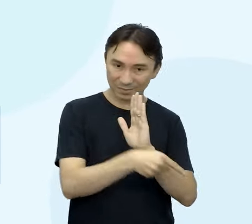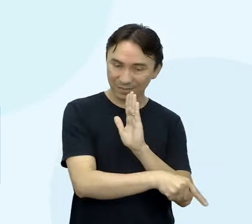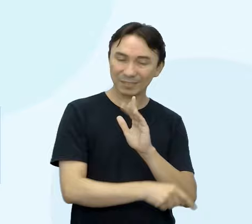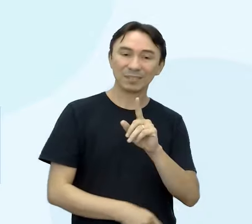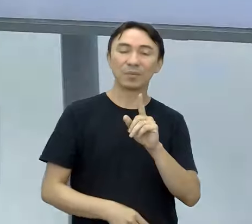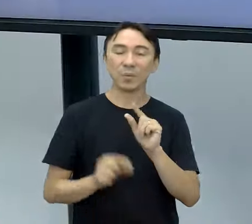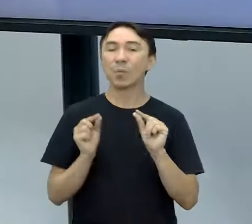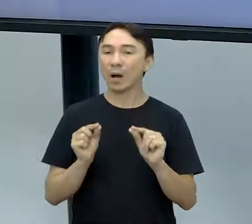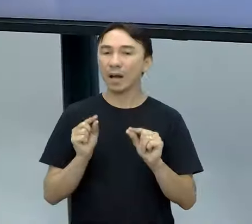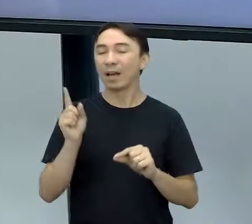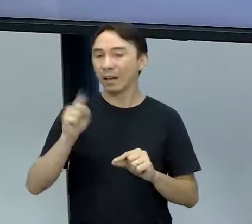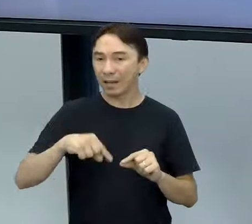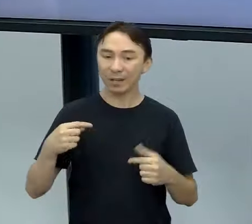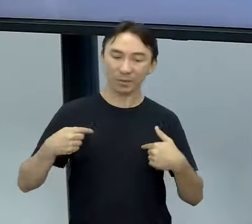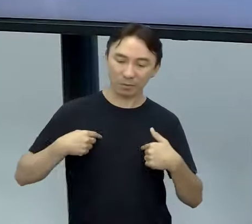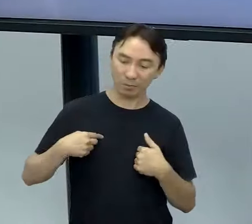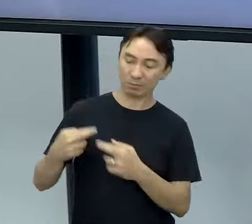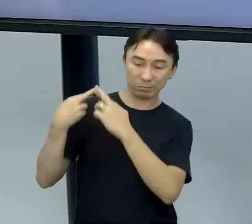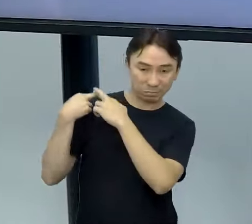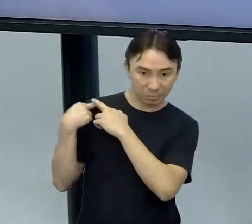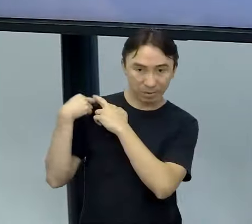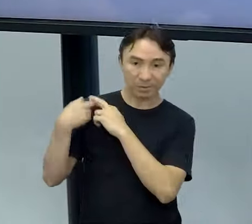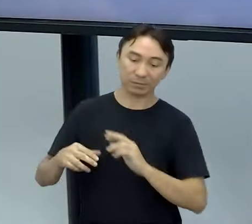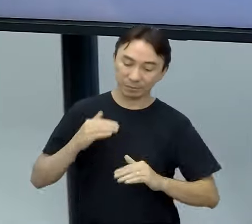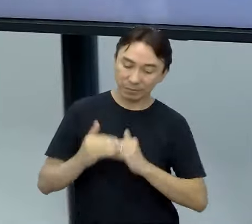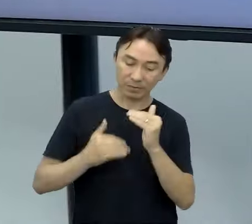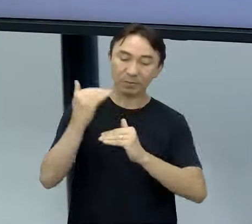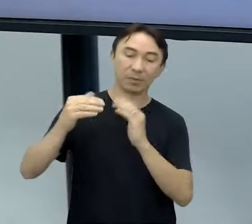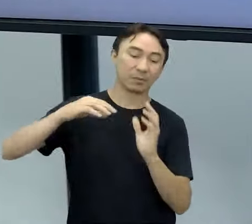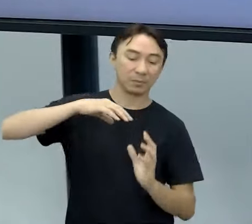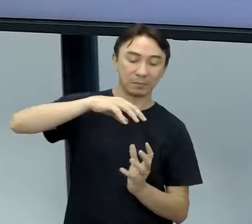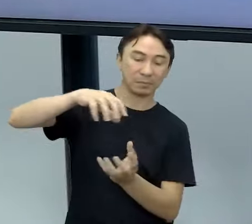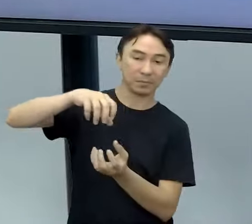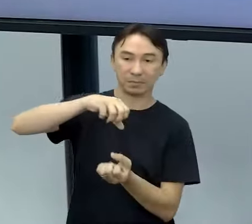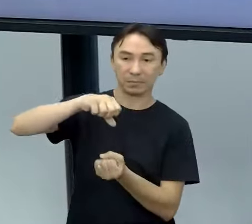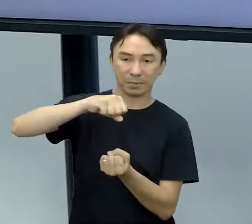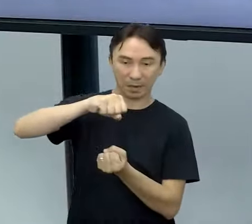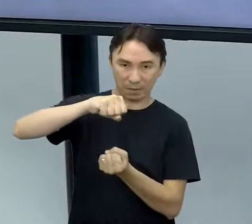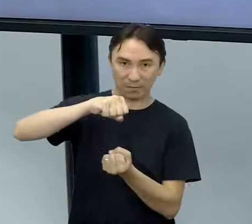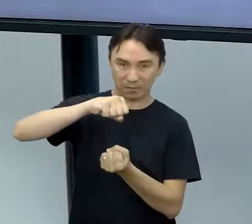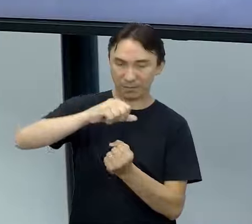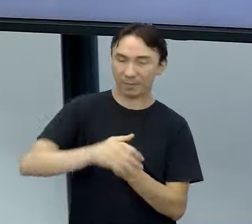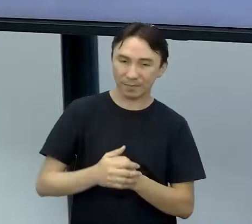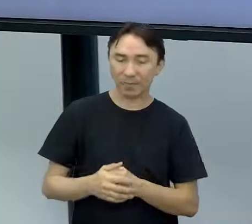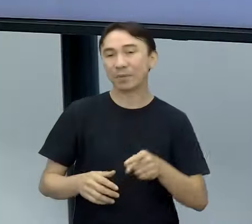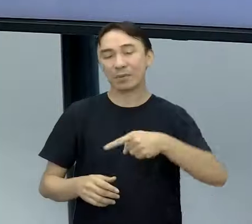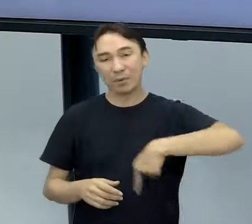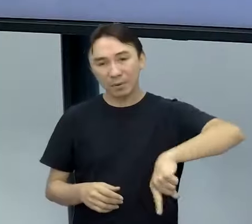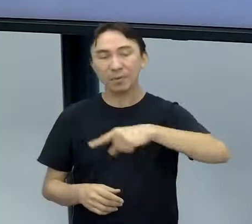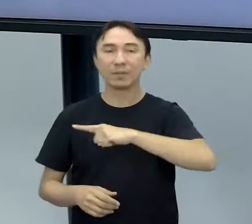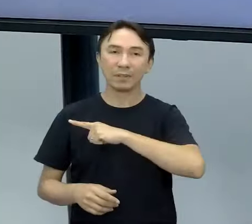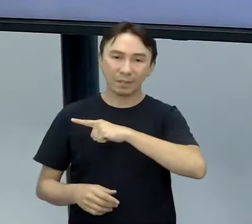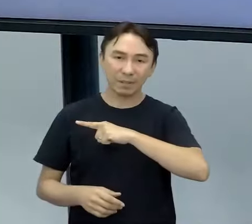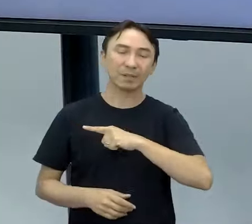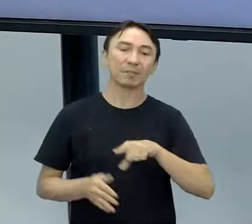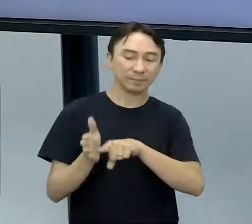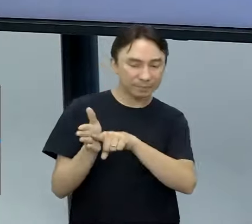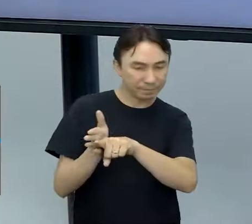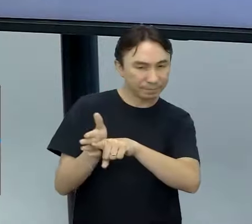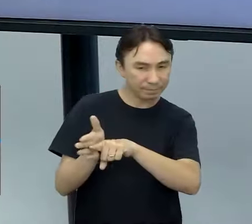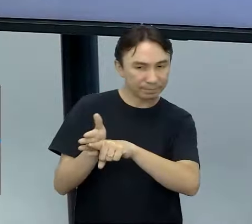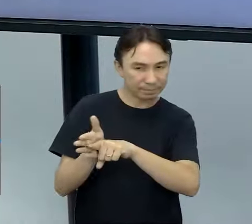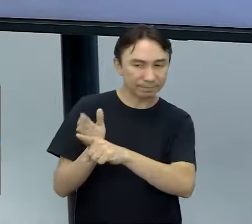Sustentável. Tudo bem até aqui? Tranquilo? Tá, professora, a gente tá falando de pesquisa estatística, a gente tá planejando uma pesquisa estatística pra